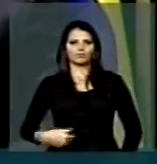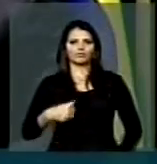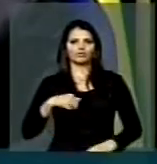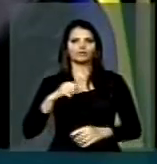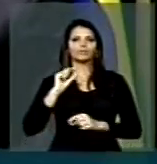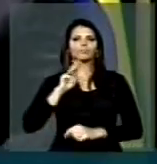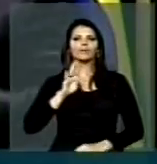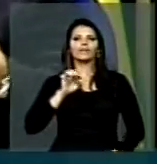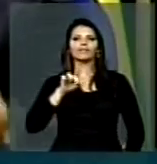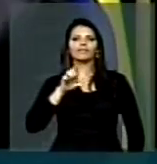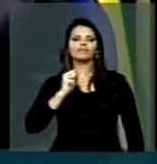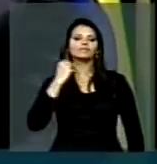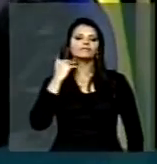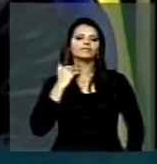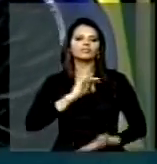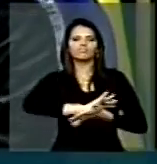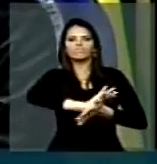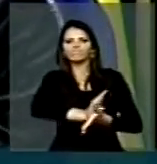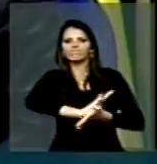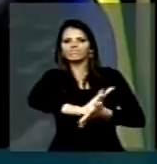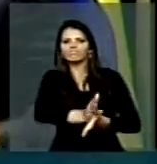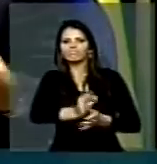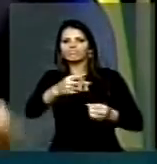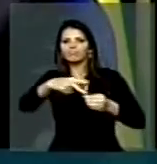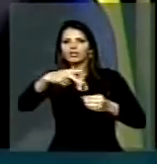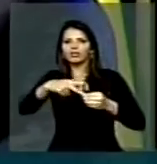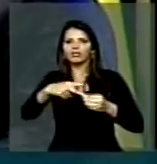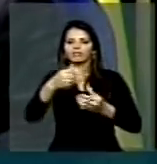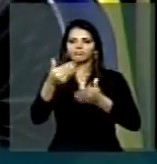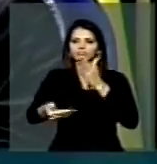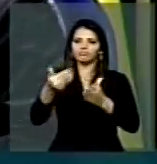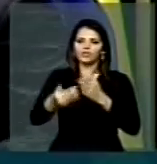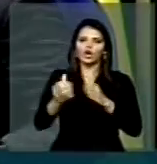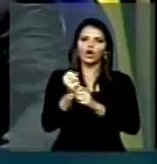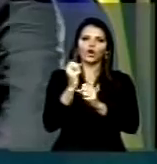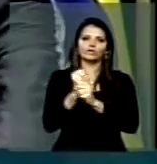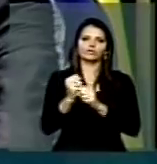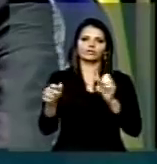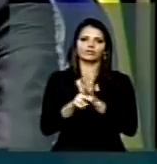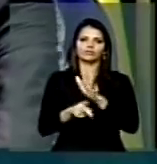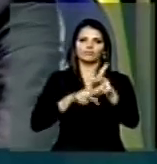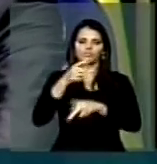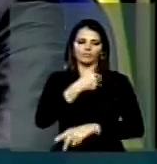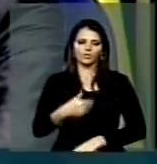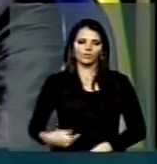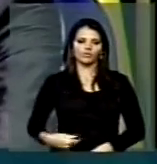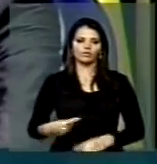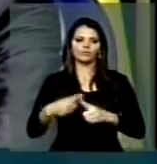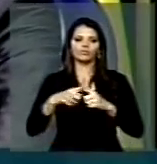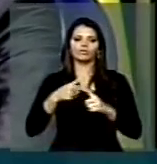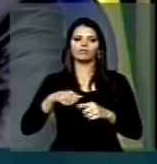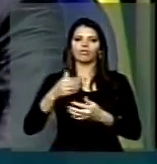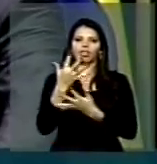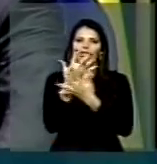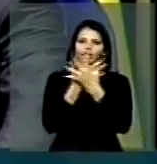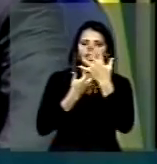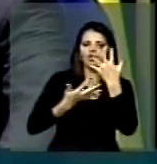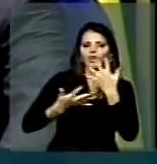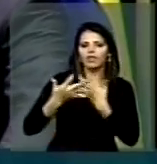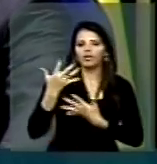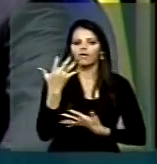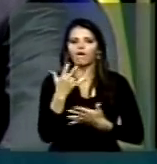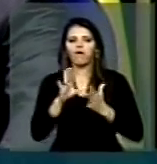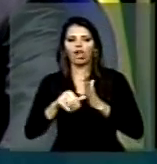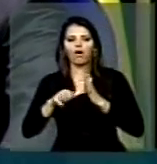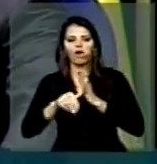o BNDES, humilha-se a Petrobras, debilitam-se as contas públicas soterradas sob maquiagens e